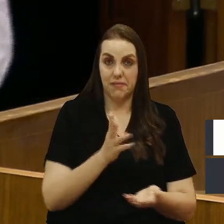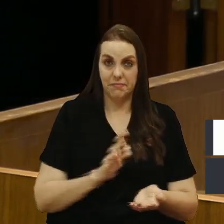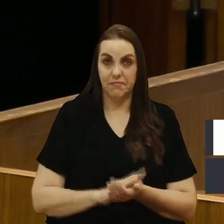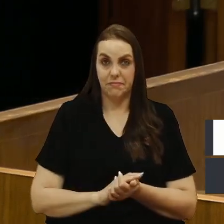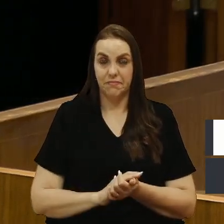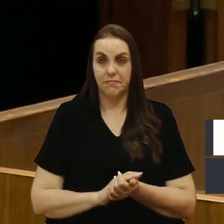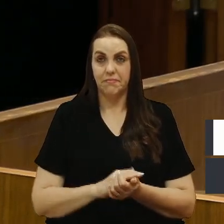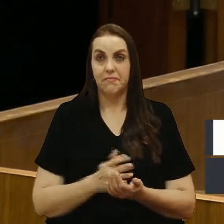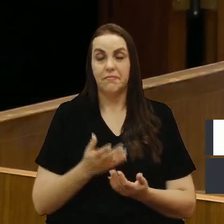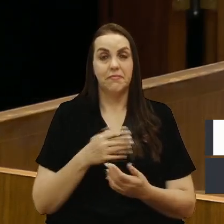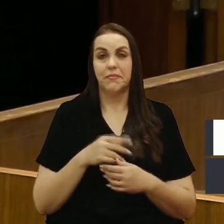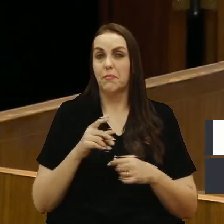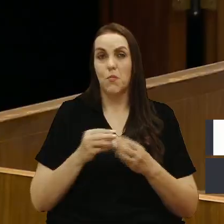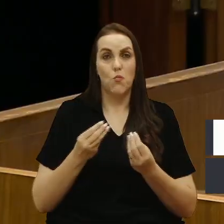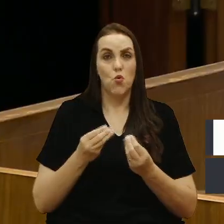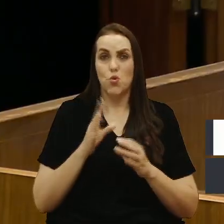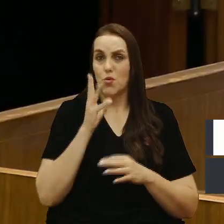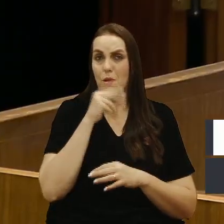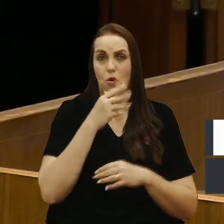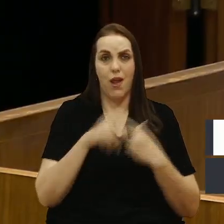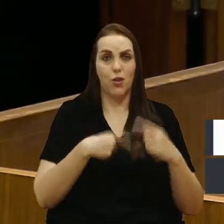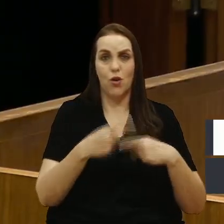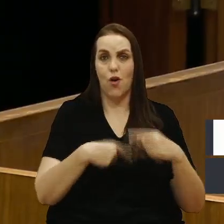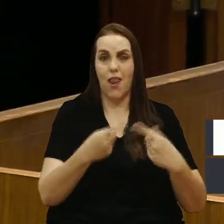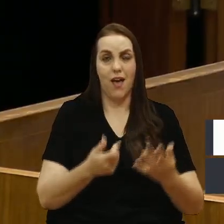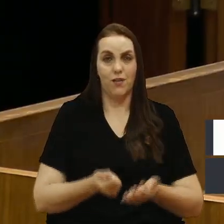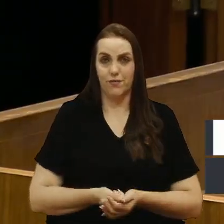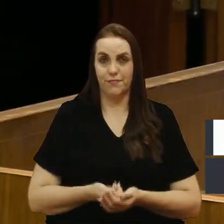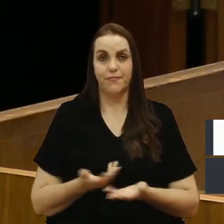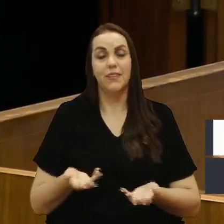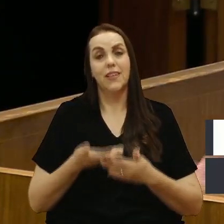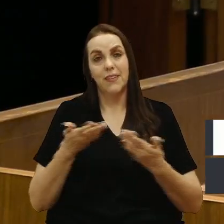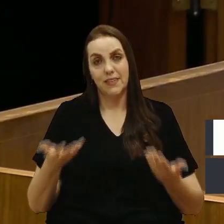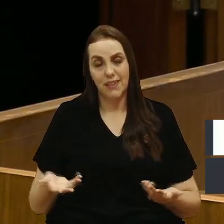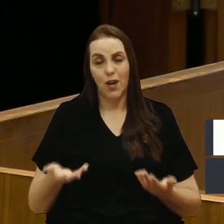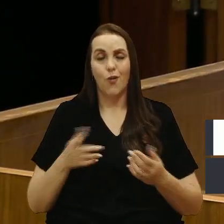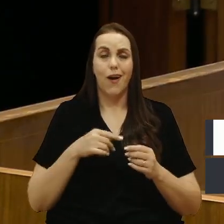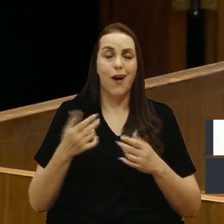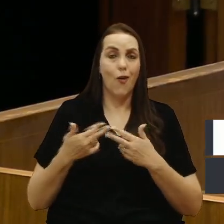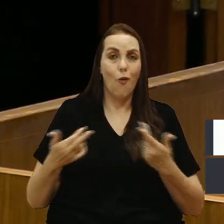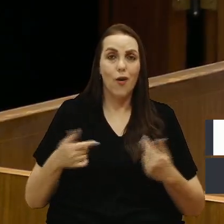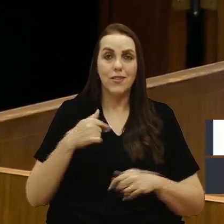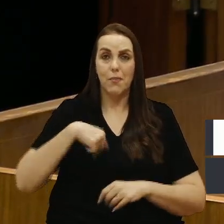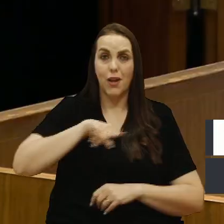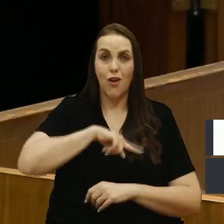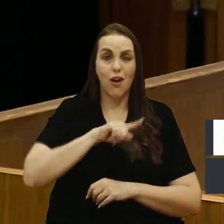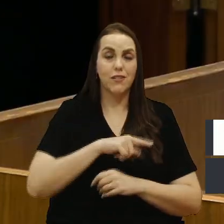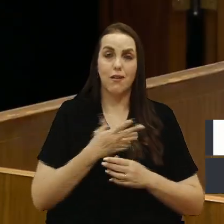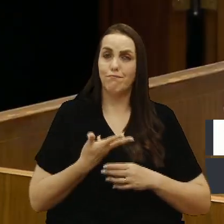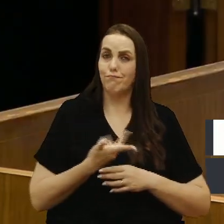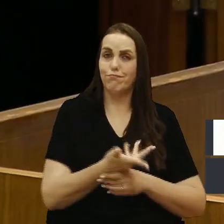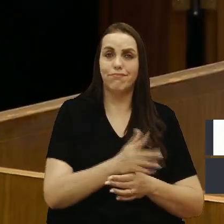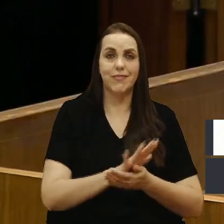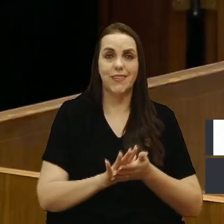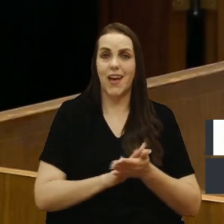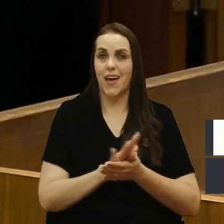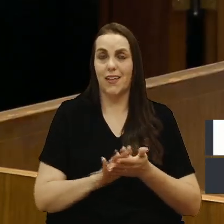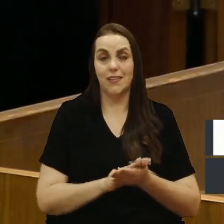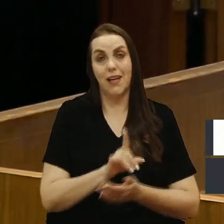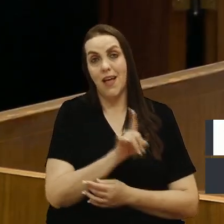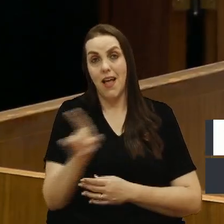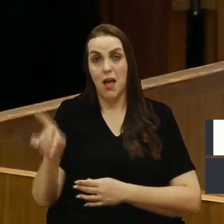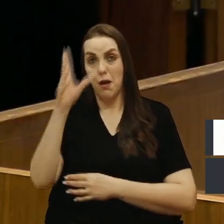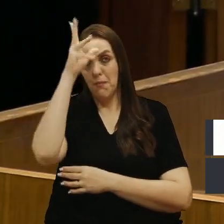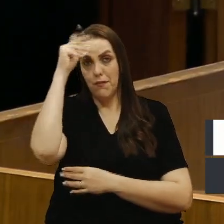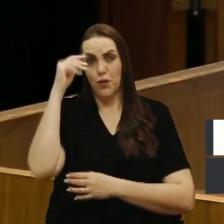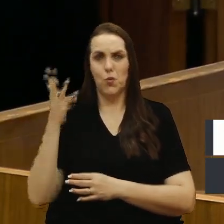de Oliveira, que ele tinha, fazia campanha, parece aquele Fuca lá. Então, os troços, quando é para nós, aqui o negócio não anda. E aí, quando é para o